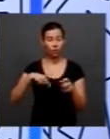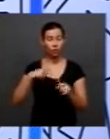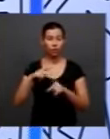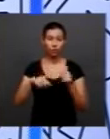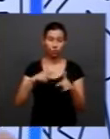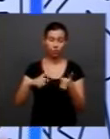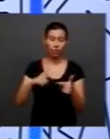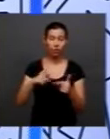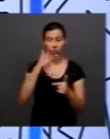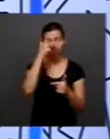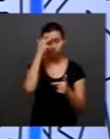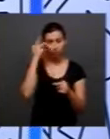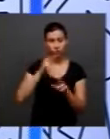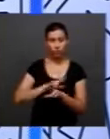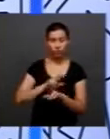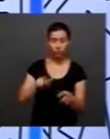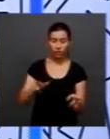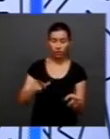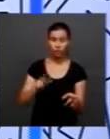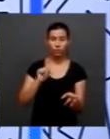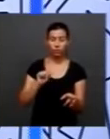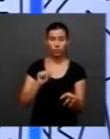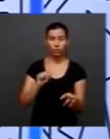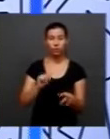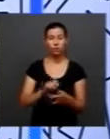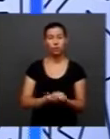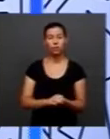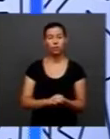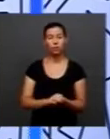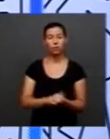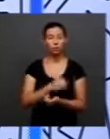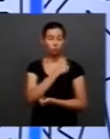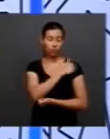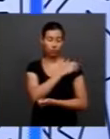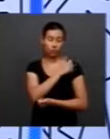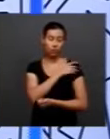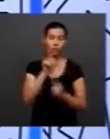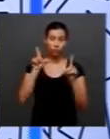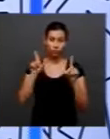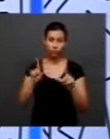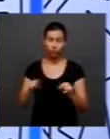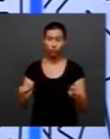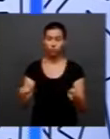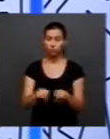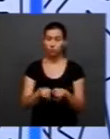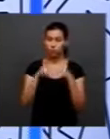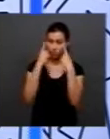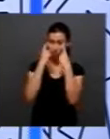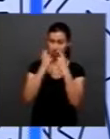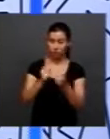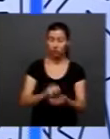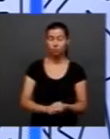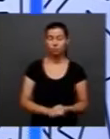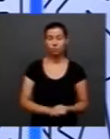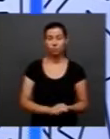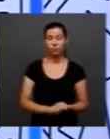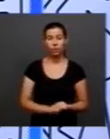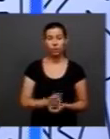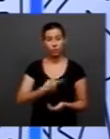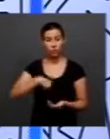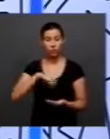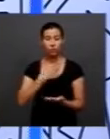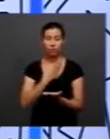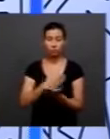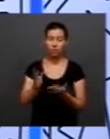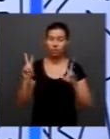diferentes, a gente diminui muitas vezes o preconceito e a violência. Lógico que toda vez que a gente começa esse